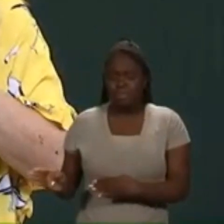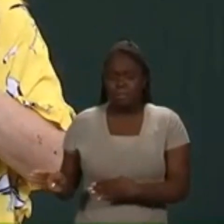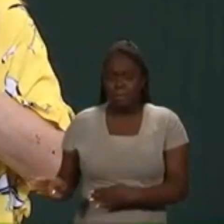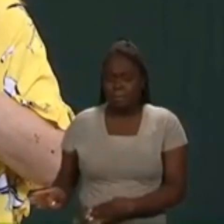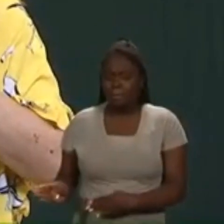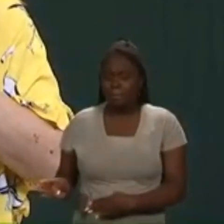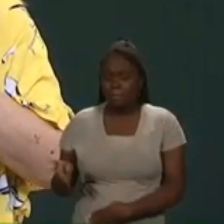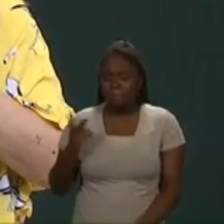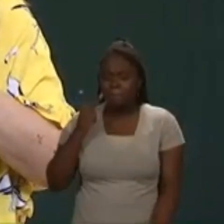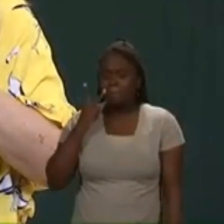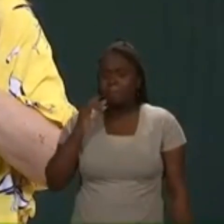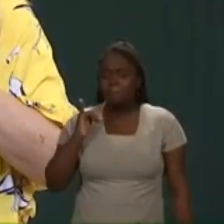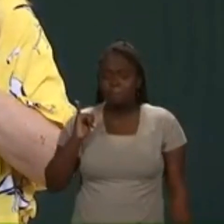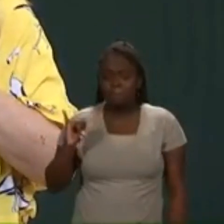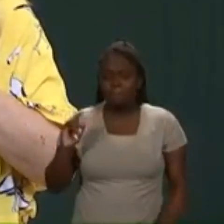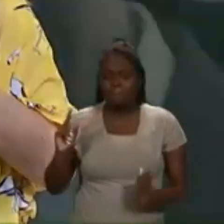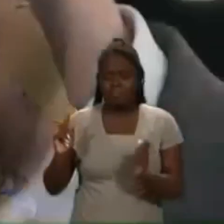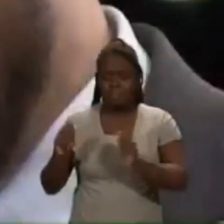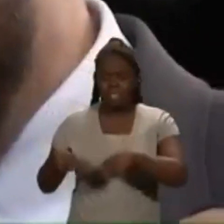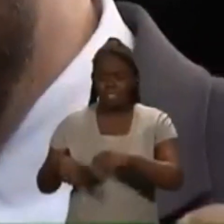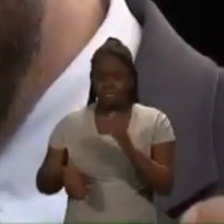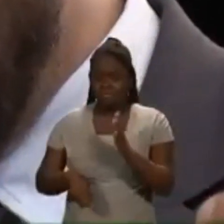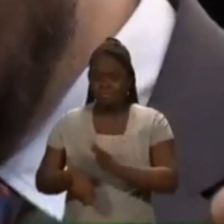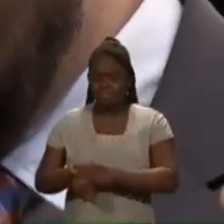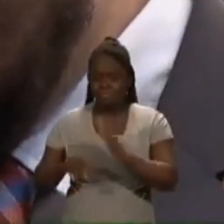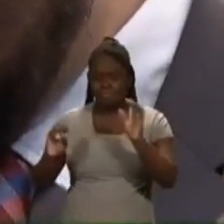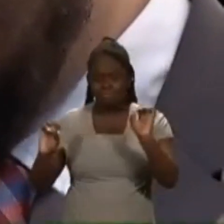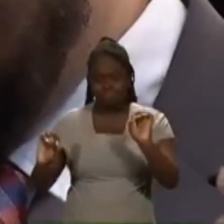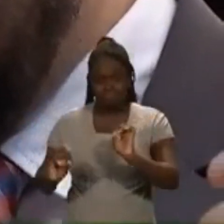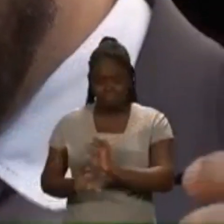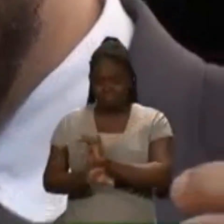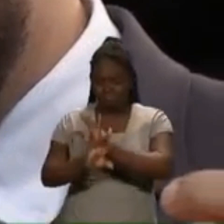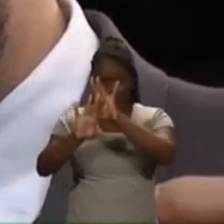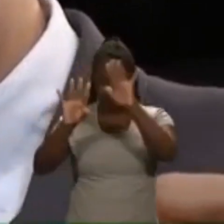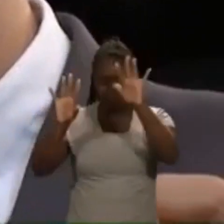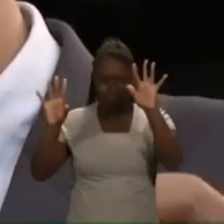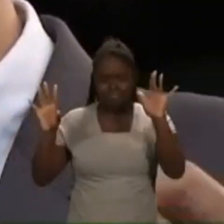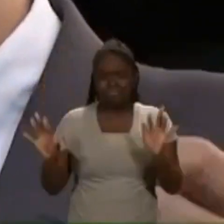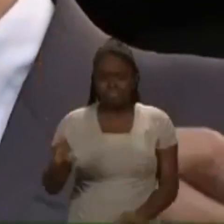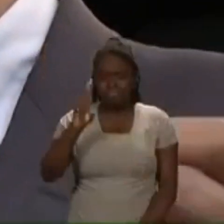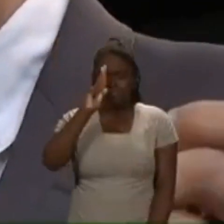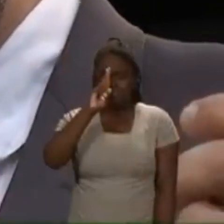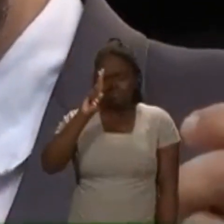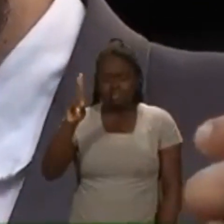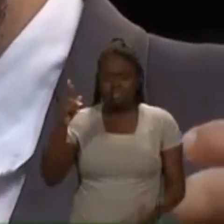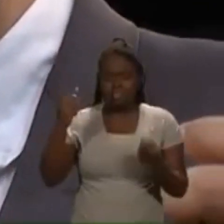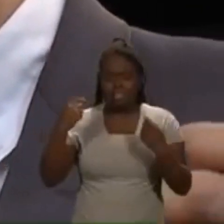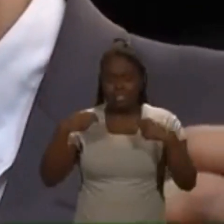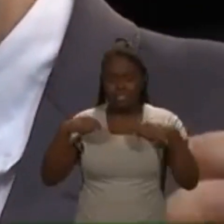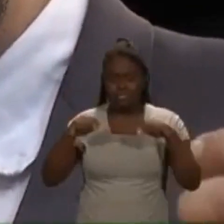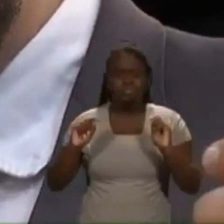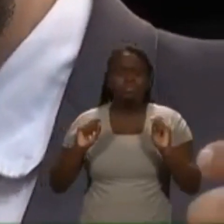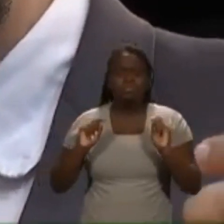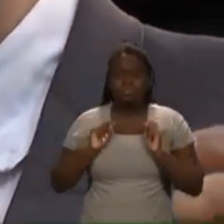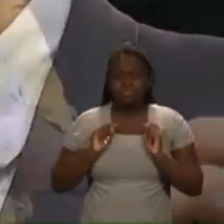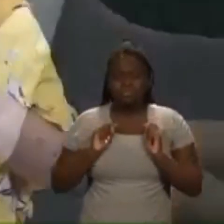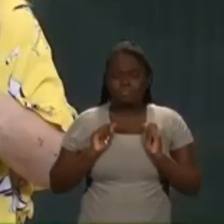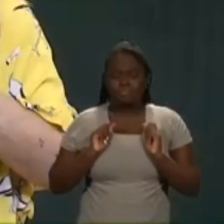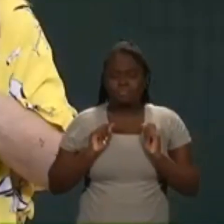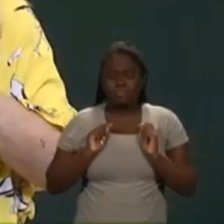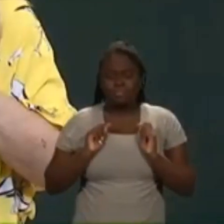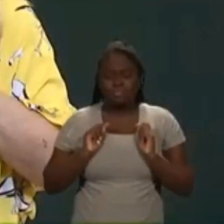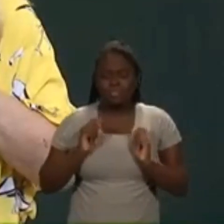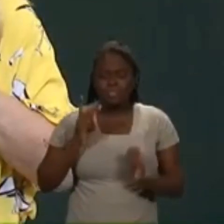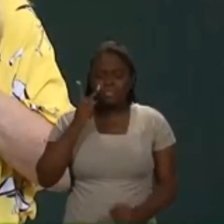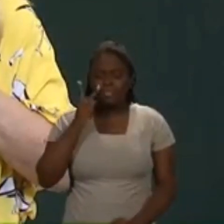infinitamente, Pai, mais glorioso que o Senhor me deu, que ele seja, Senhor. Ó Pai,